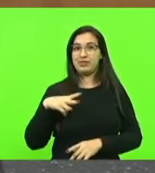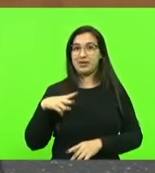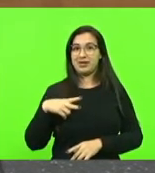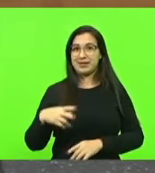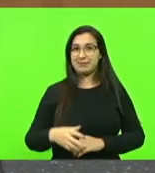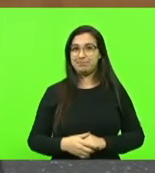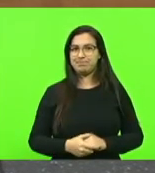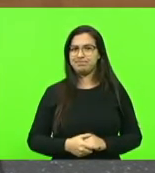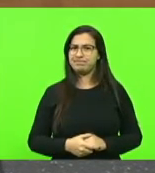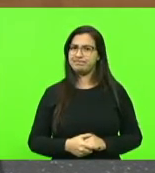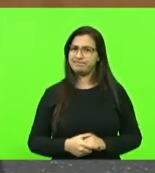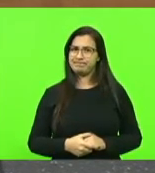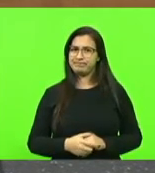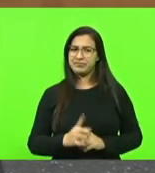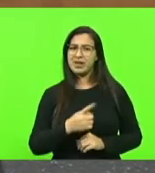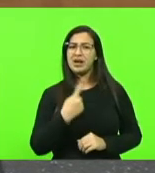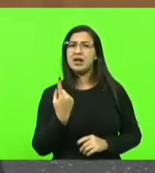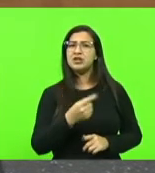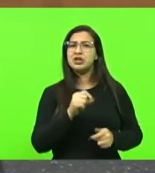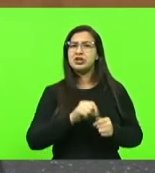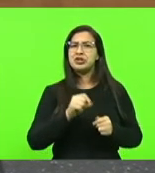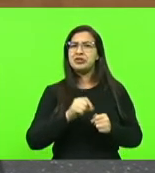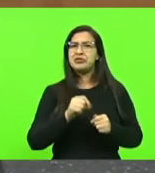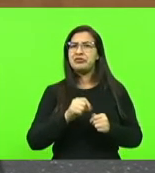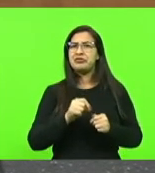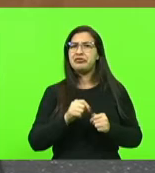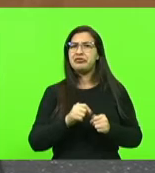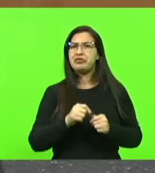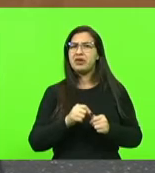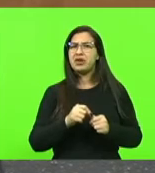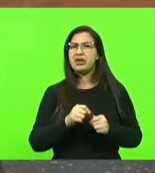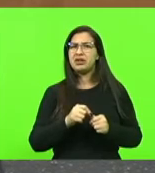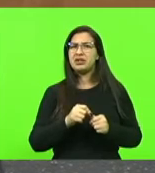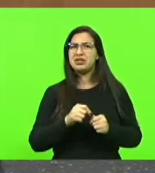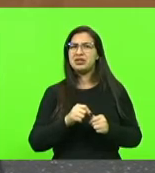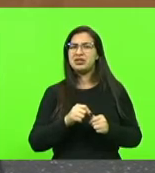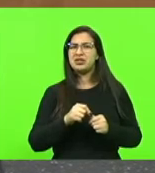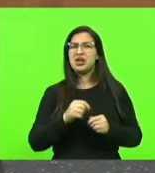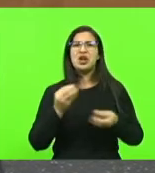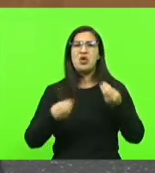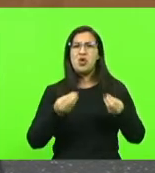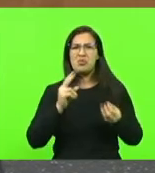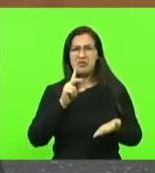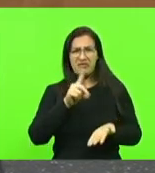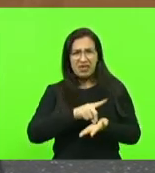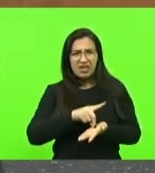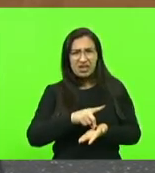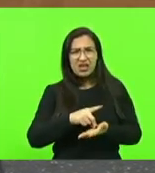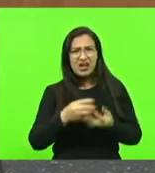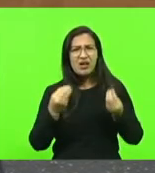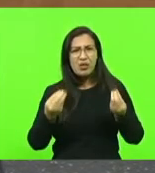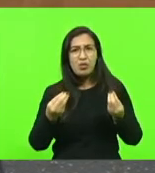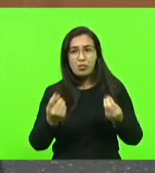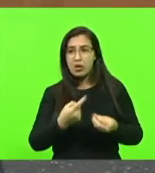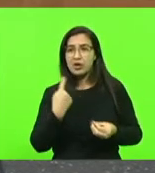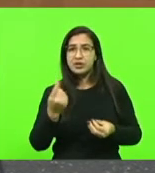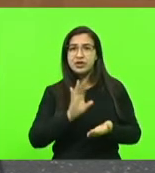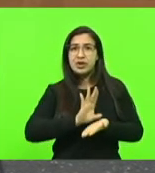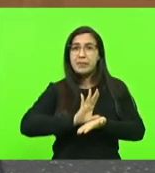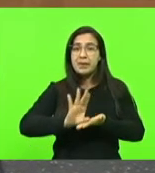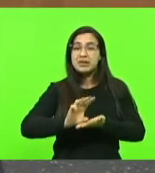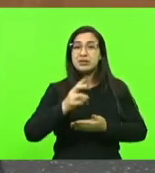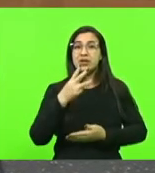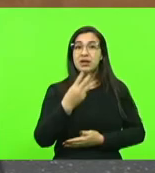A gente fez até de conta que isso não podia ser verdade. Enquanto nós estamos repassando